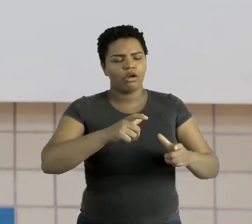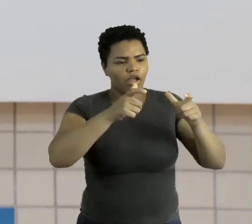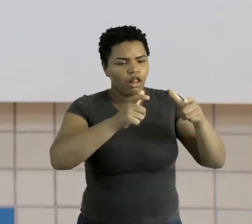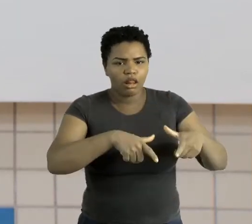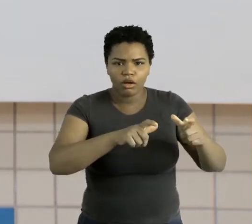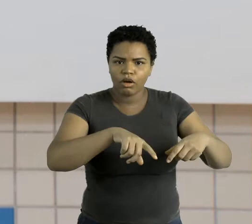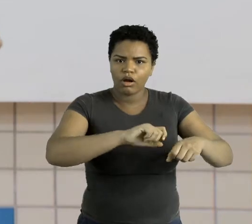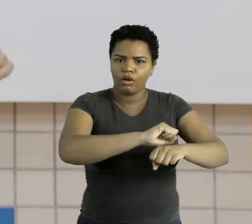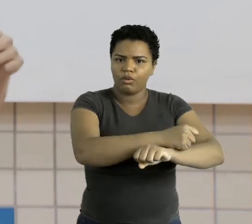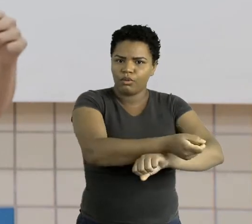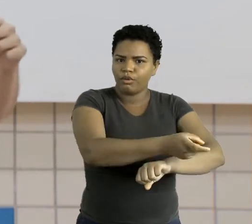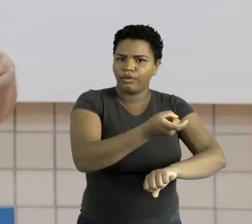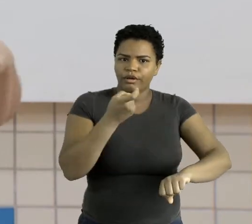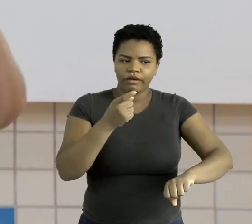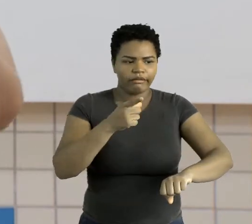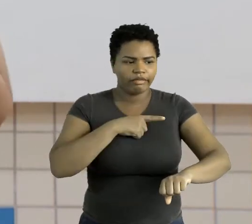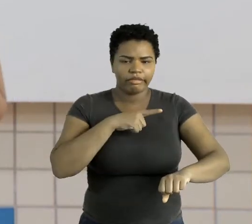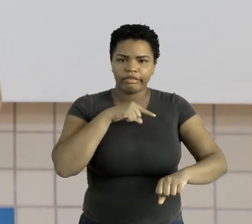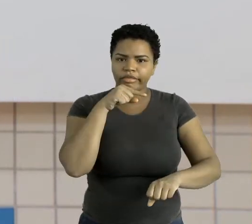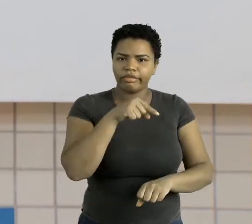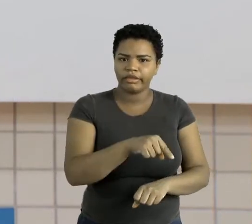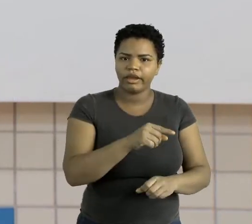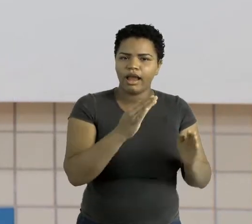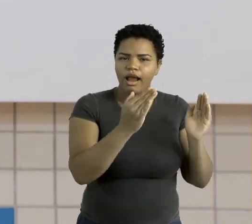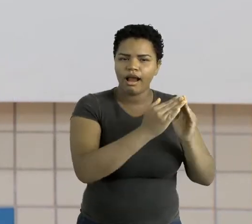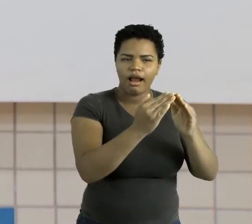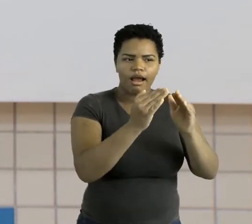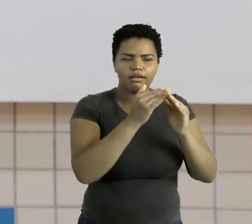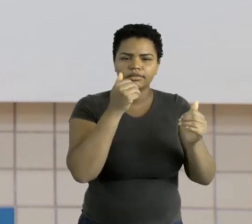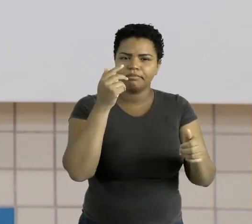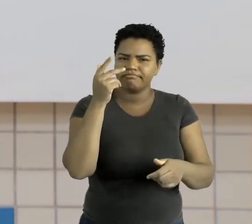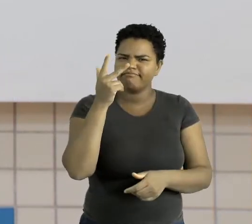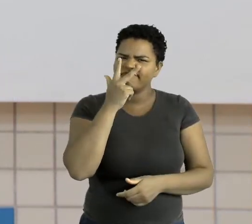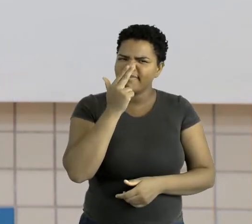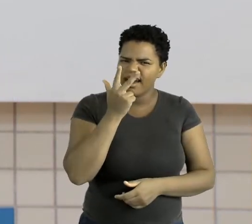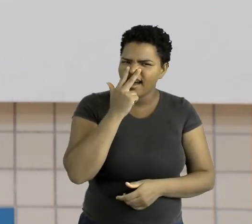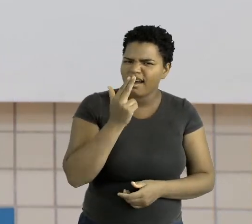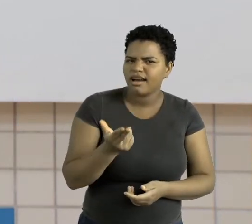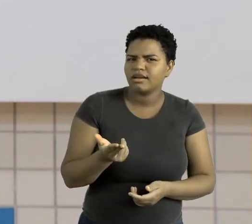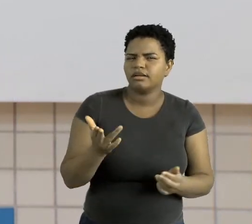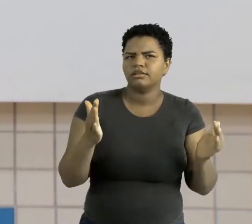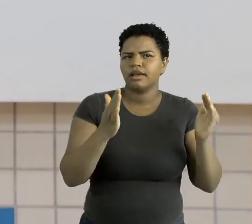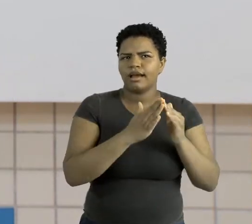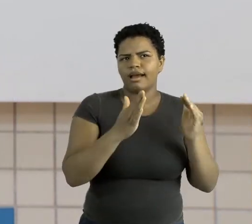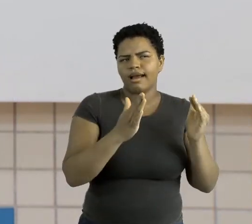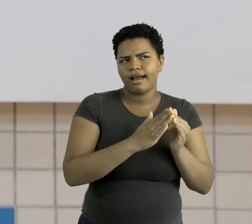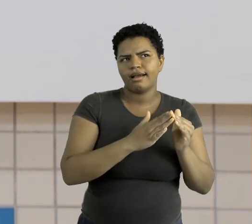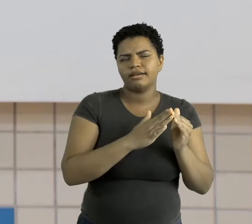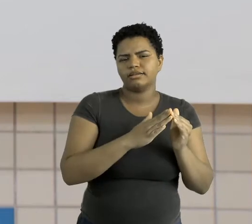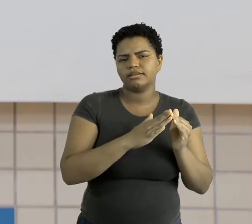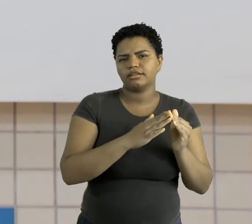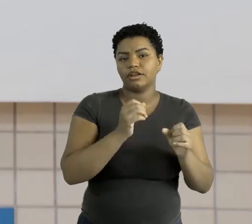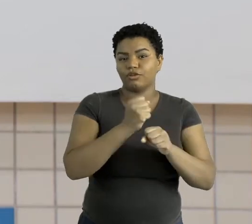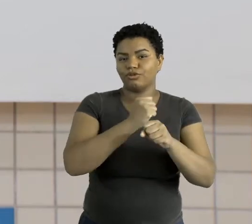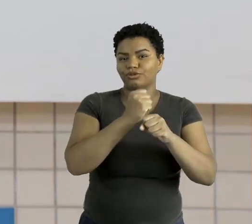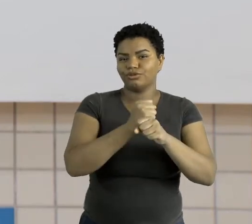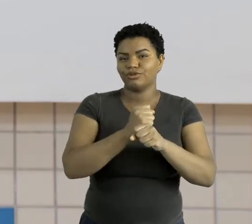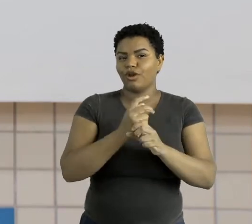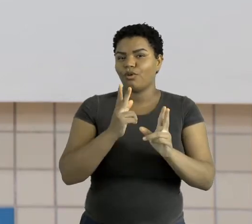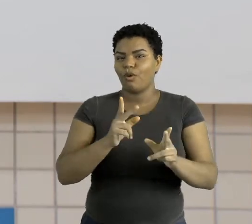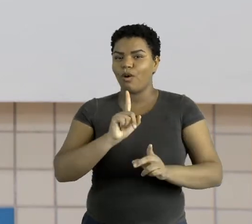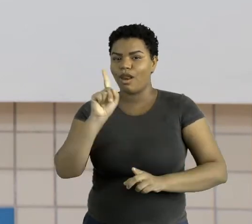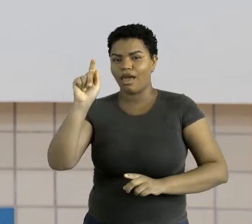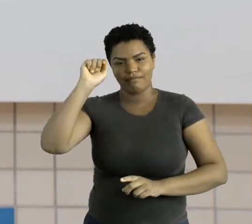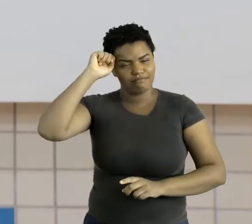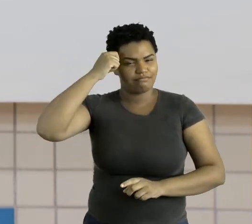quilombos, elas são parecidas com as casas que eles construíam lá na África. Então, eles já sabiam que ali era um